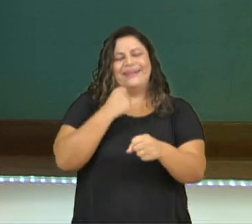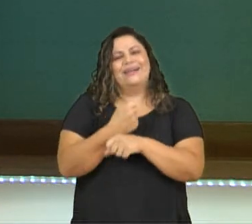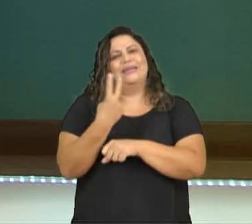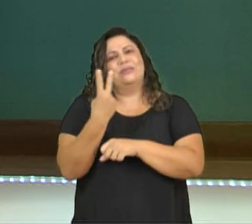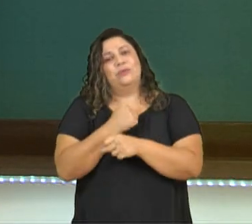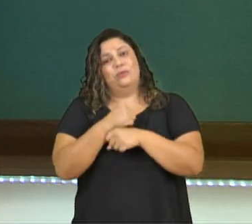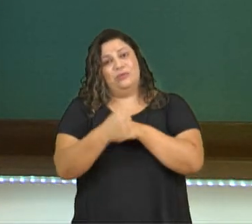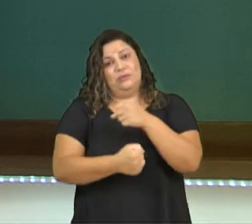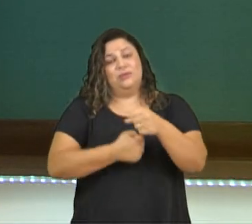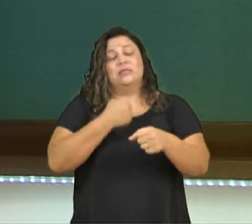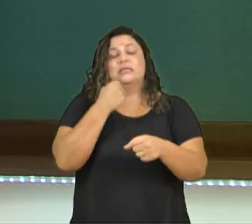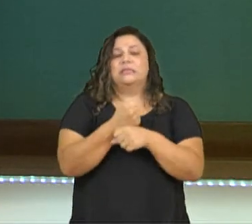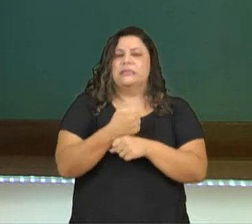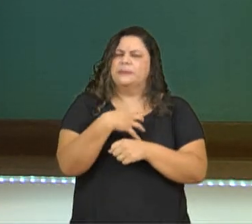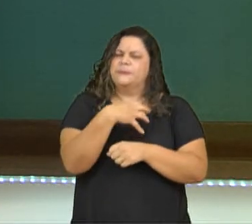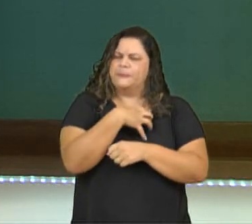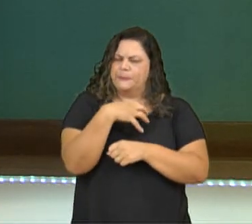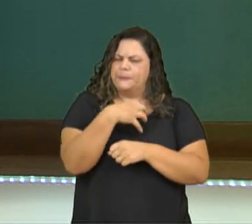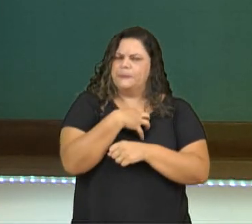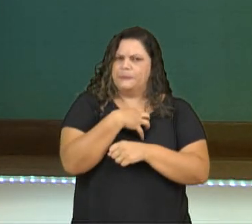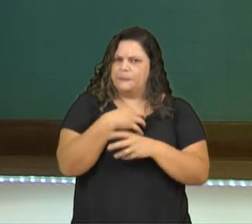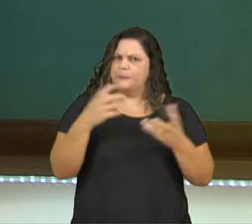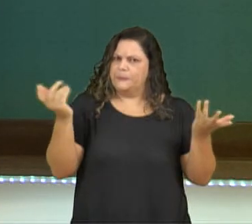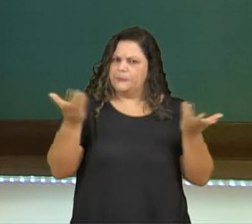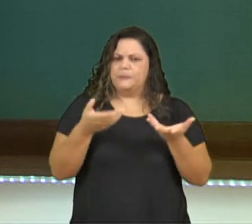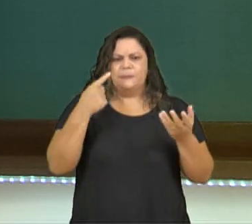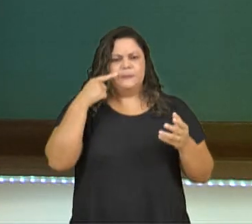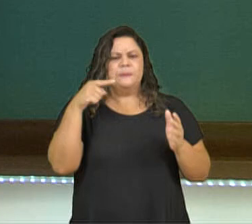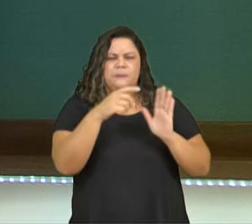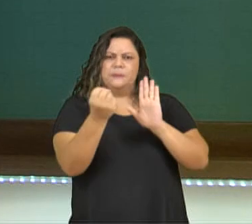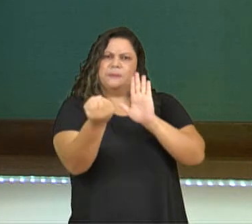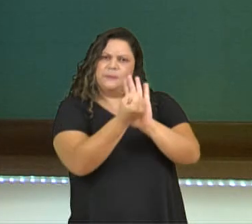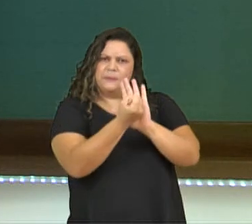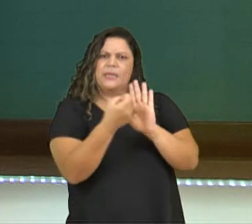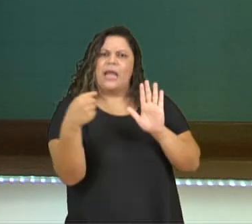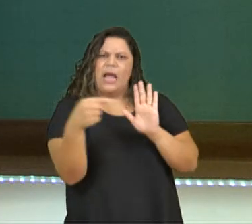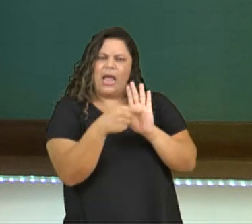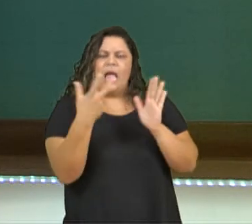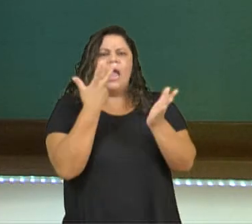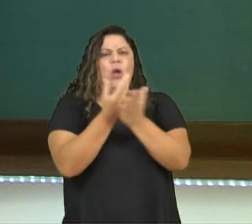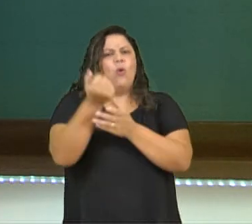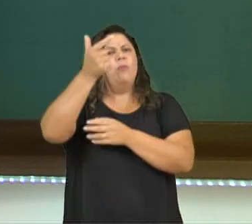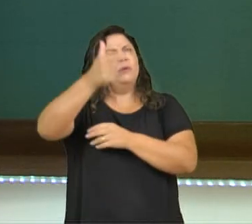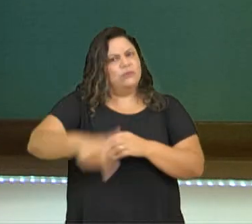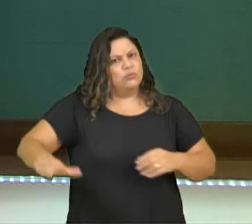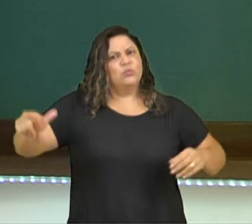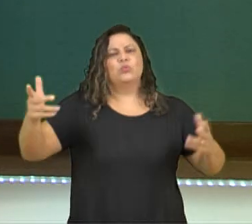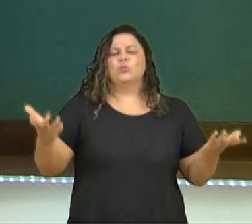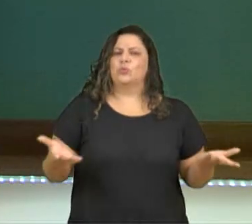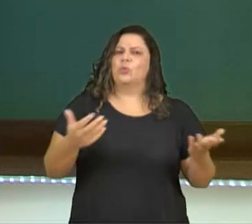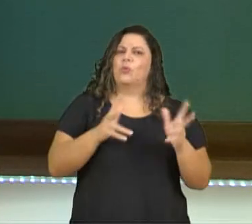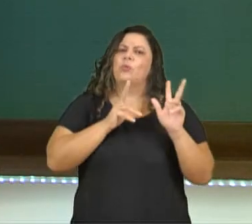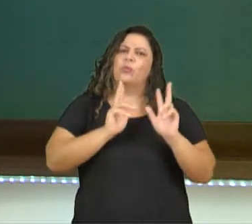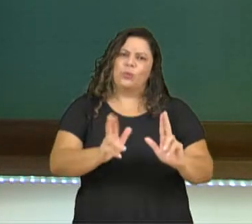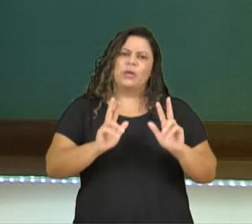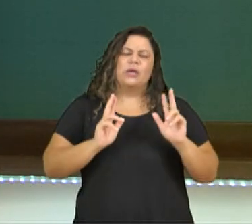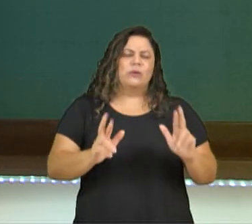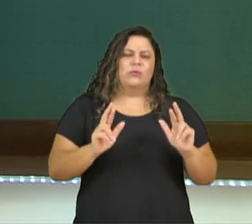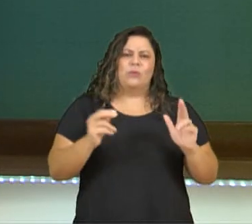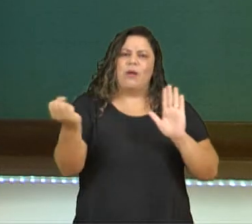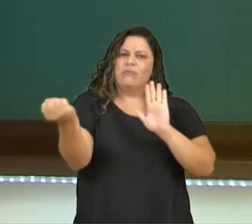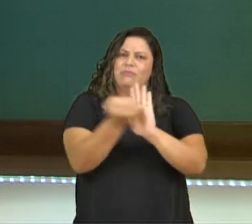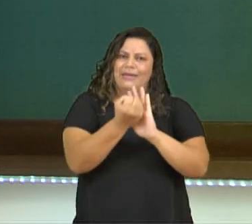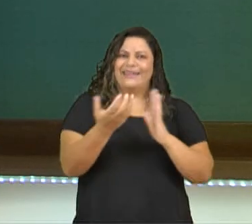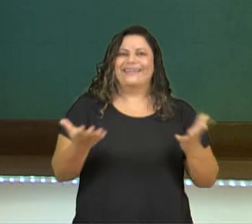ainda assim nós sentimos credibilidade naquela marca a ponto de comprar novamente um produto daquela mesma